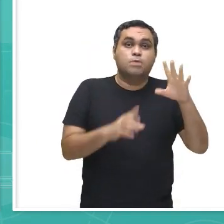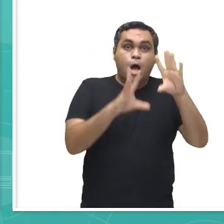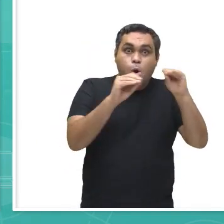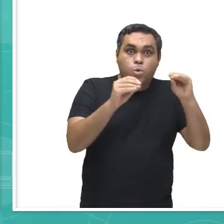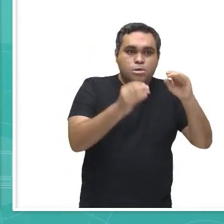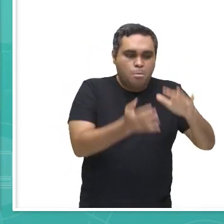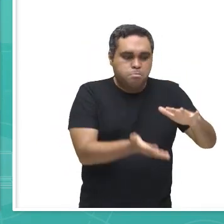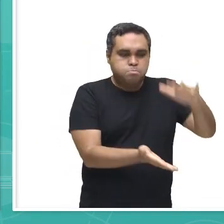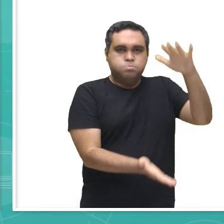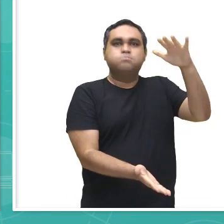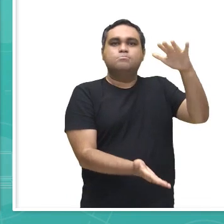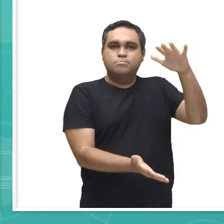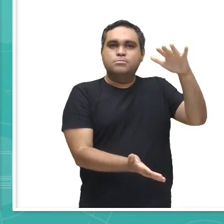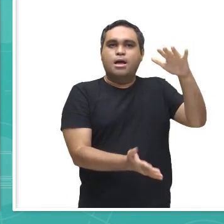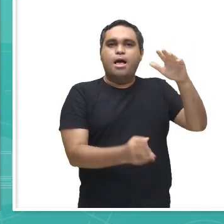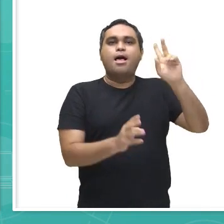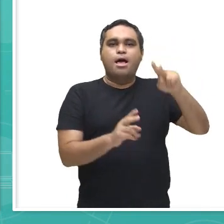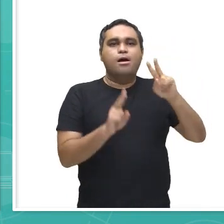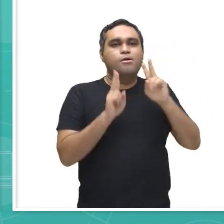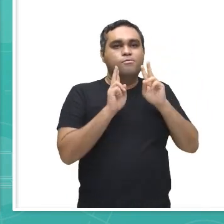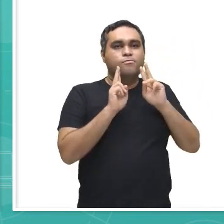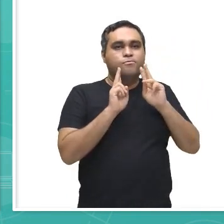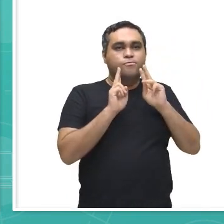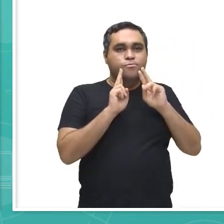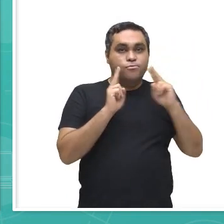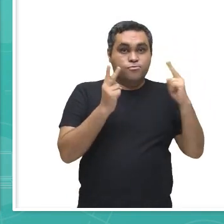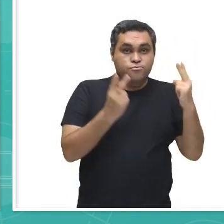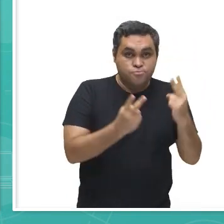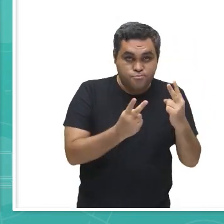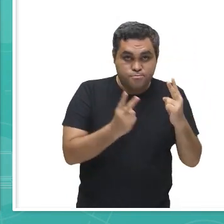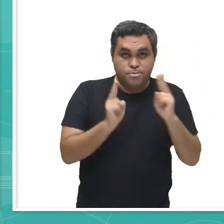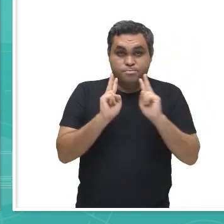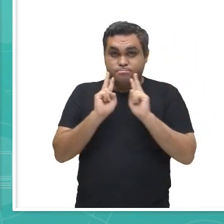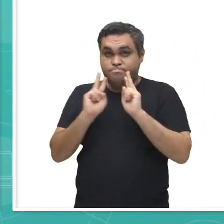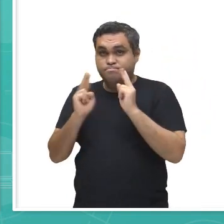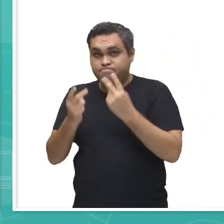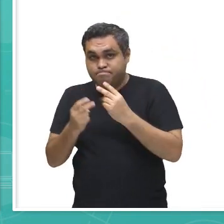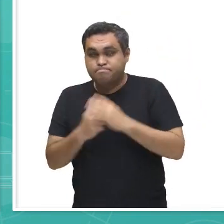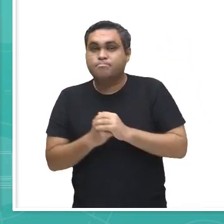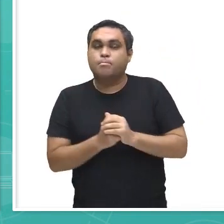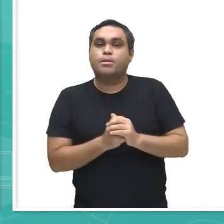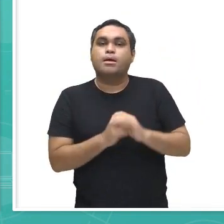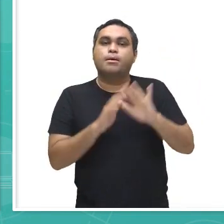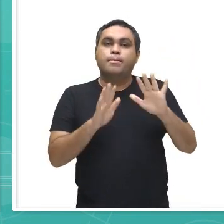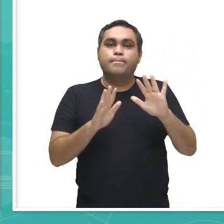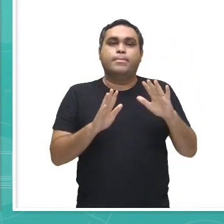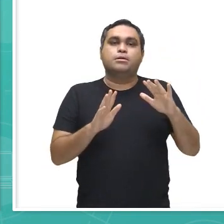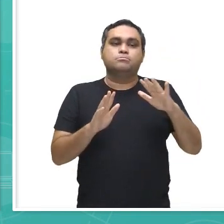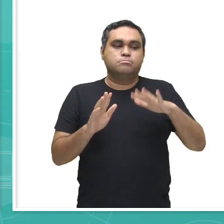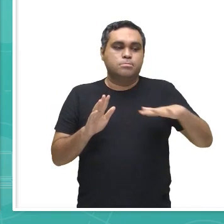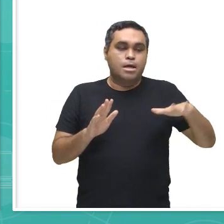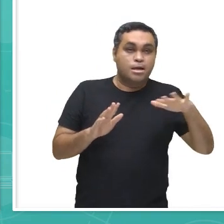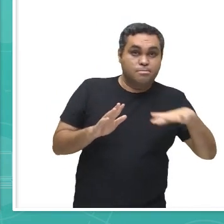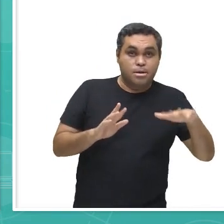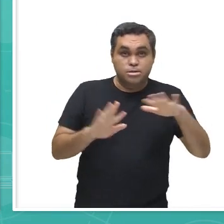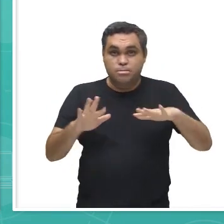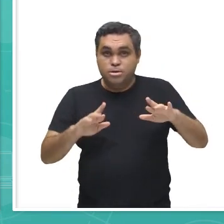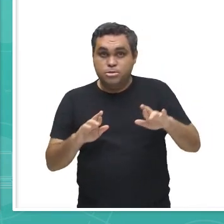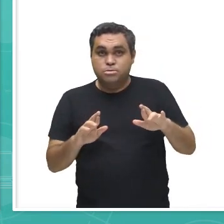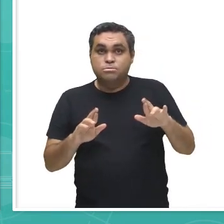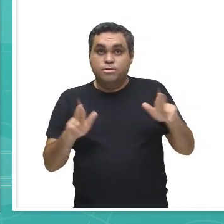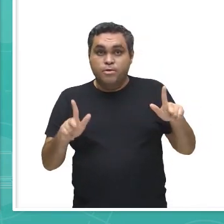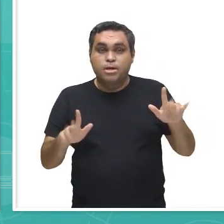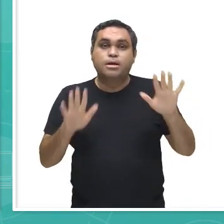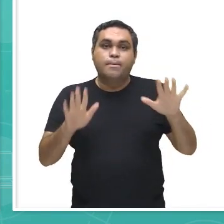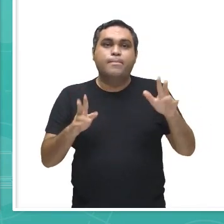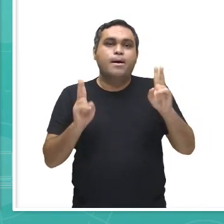diferentes, espaços ocupados diferentes, a quantidade de espaço, mas nós temos a mesma quantidade de matéria, ou